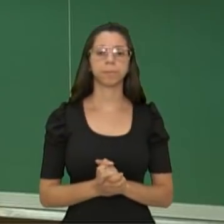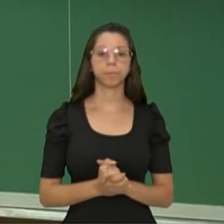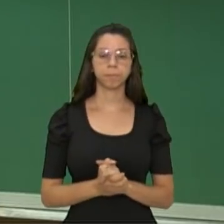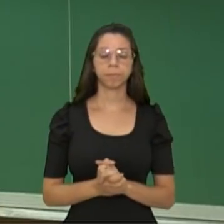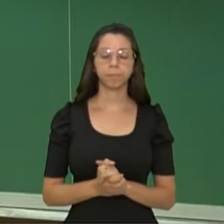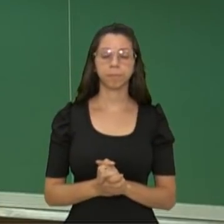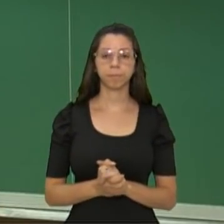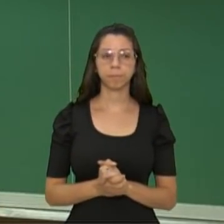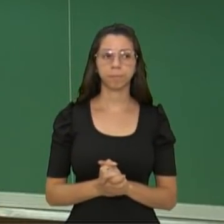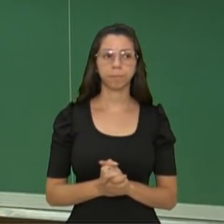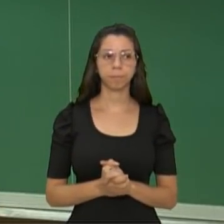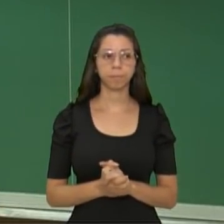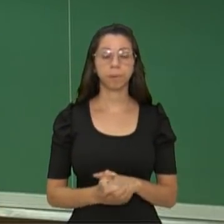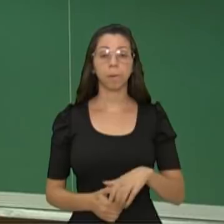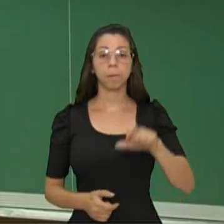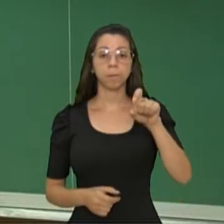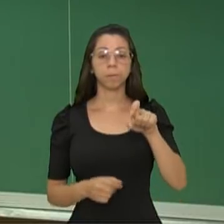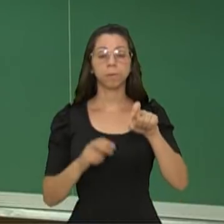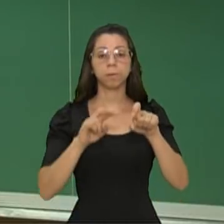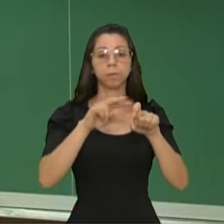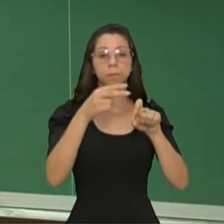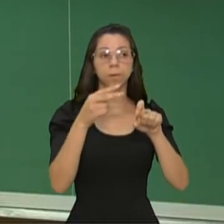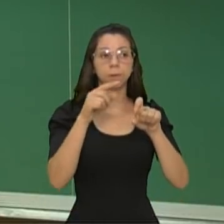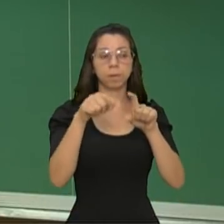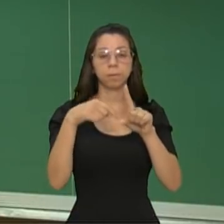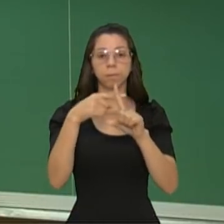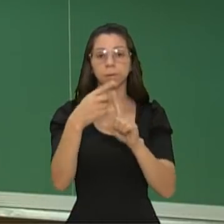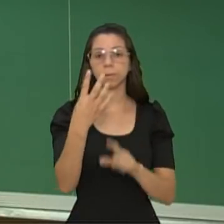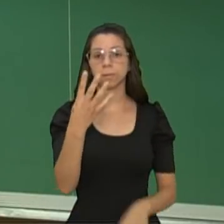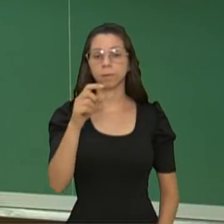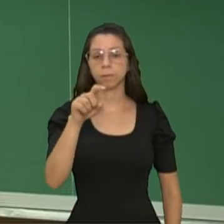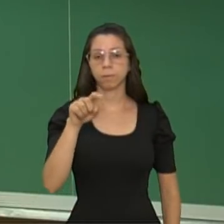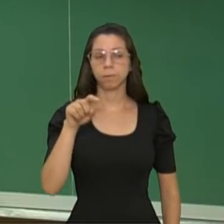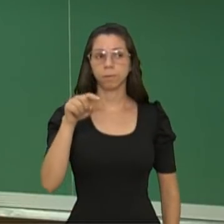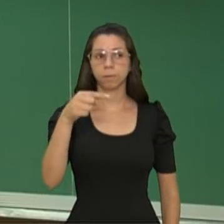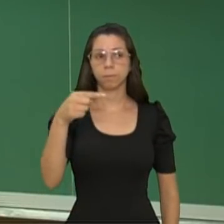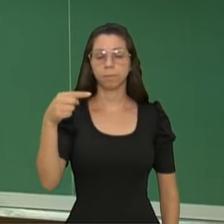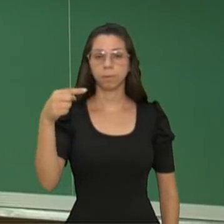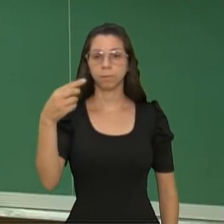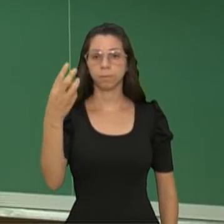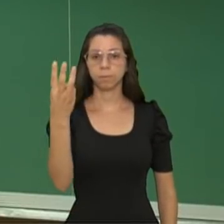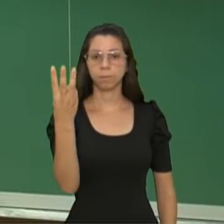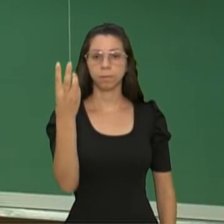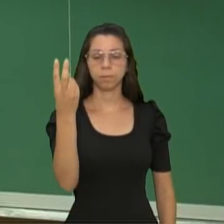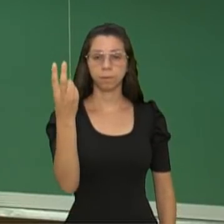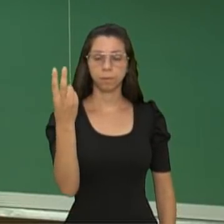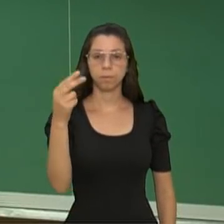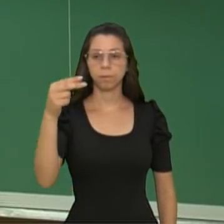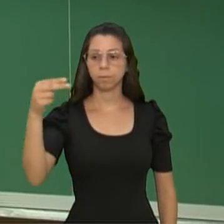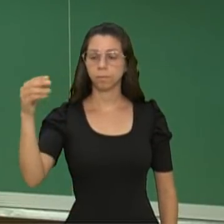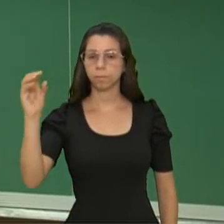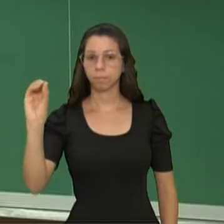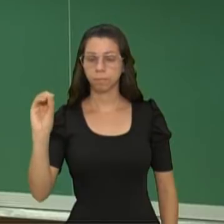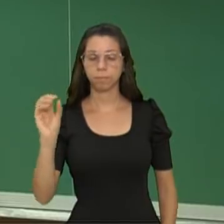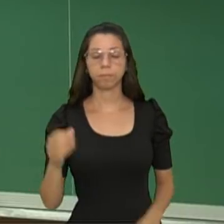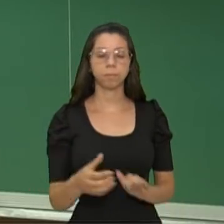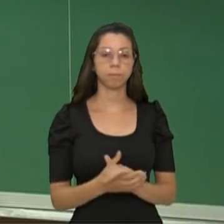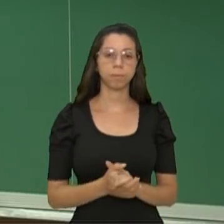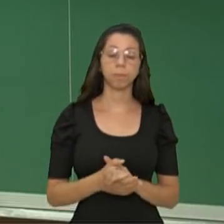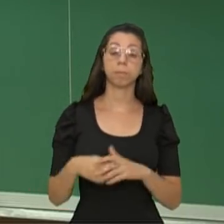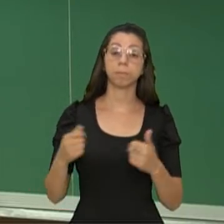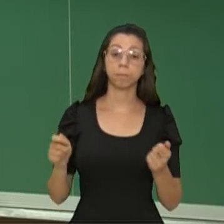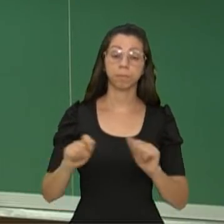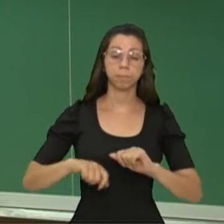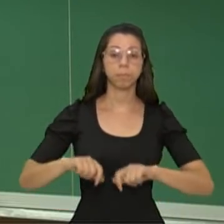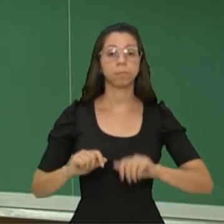X² mais 4x menos 32. O que eu preciso fazer? Identificar o valor de A, identificar o valor de B,